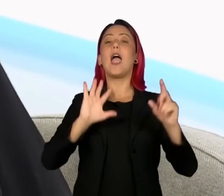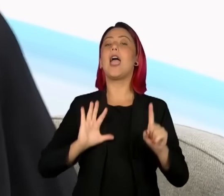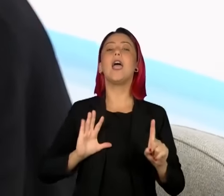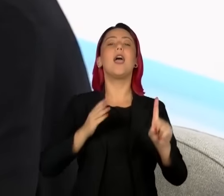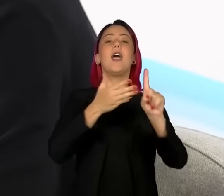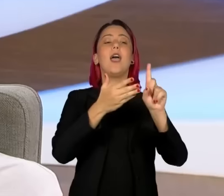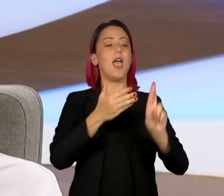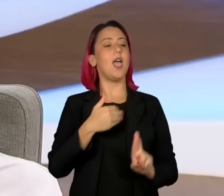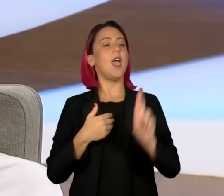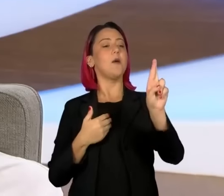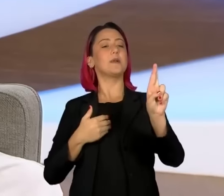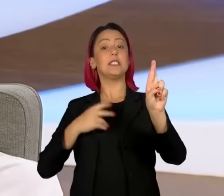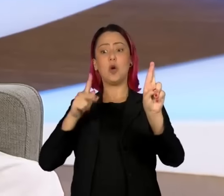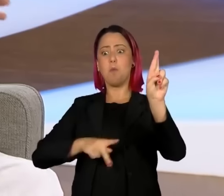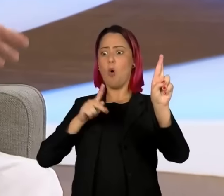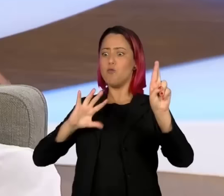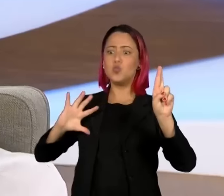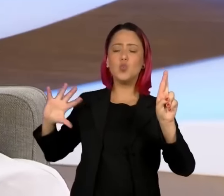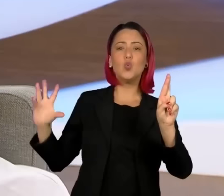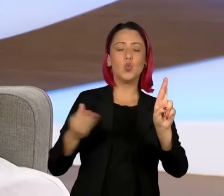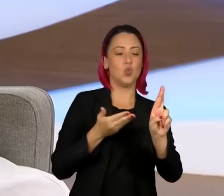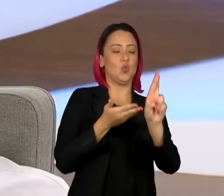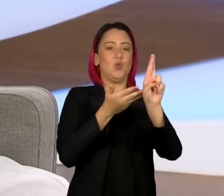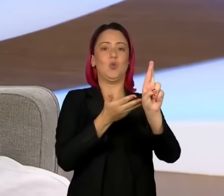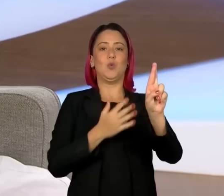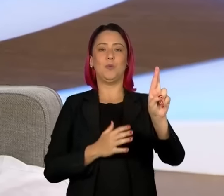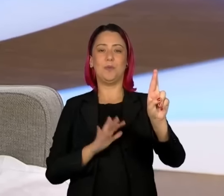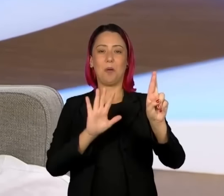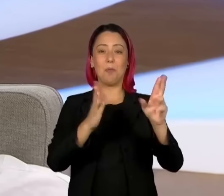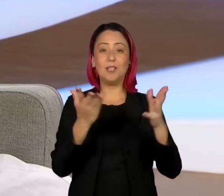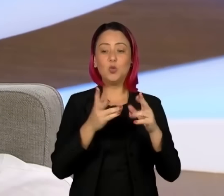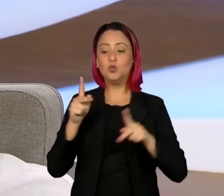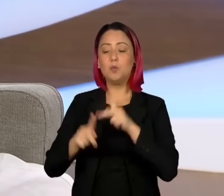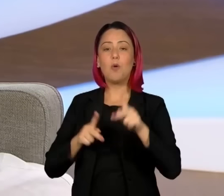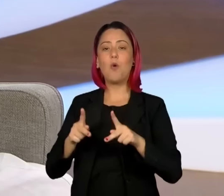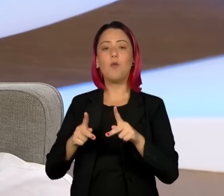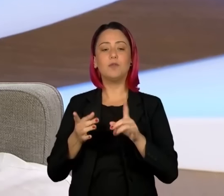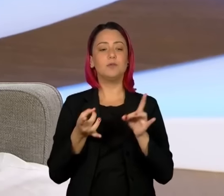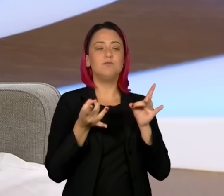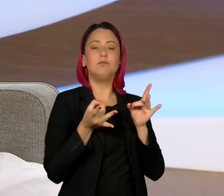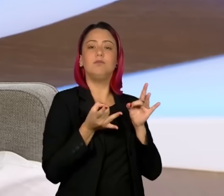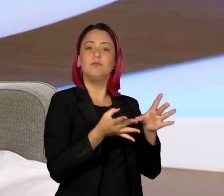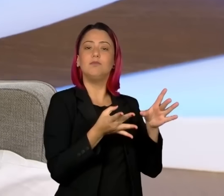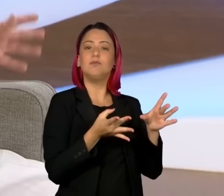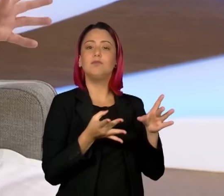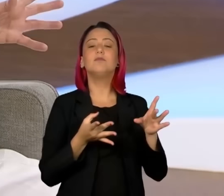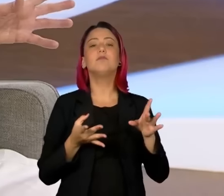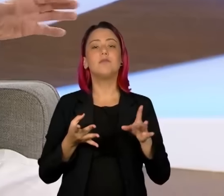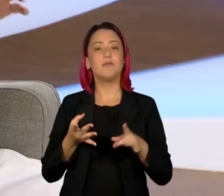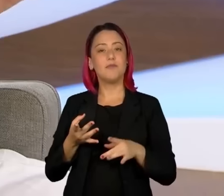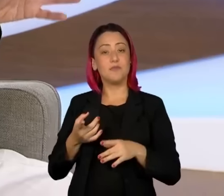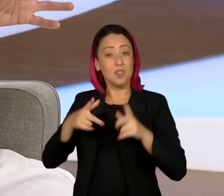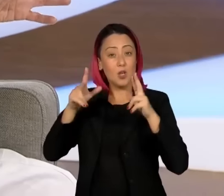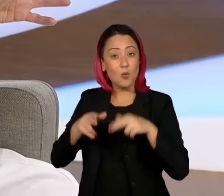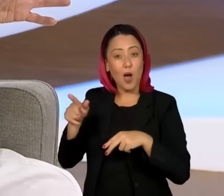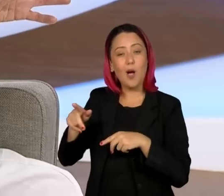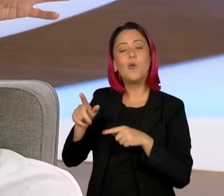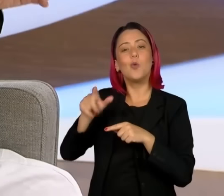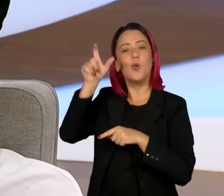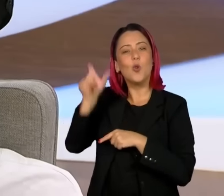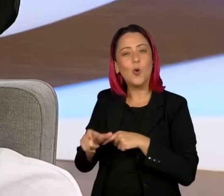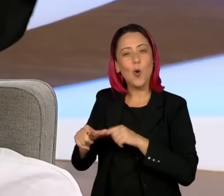povo e hoje o povo fala por si Brown vai lá e faz aquele